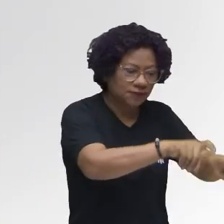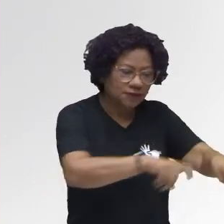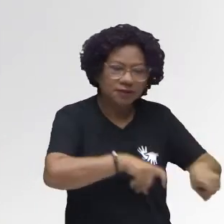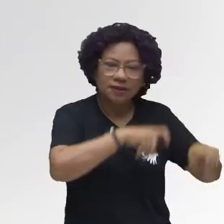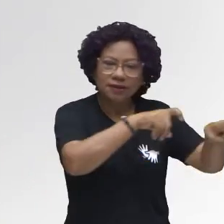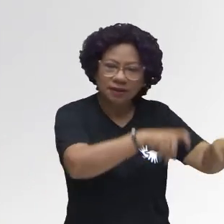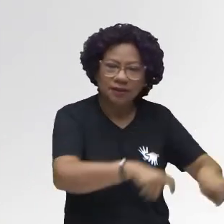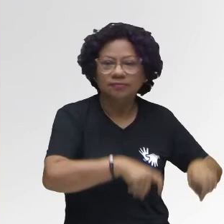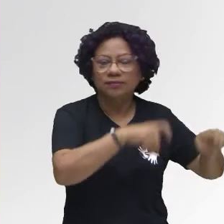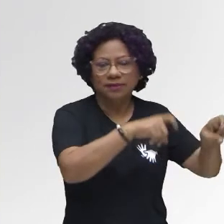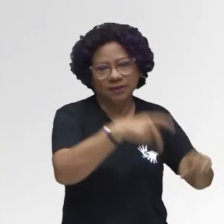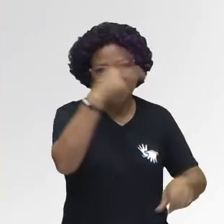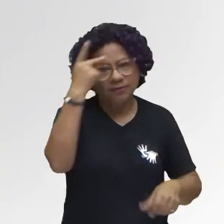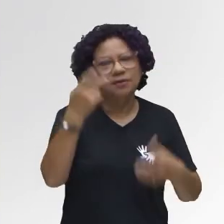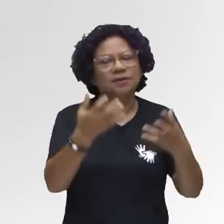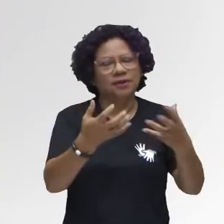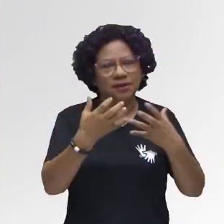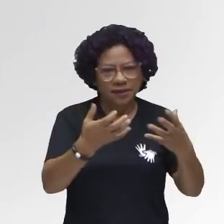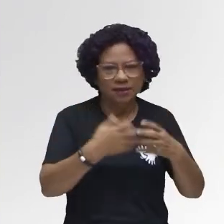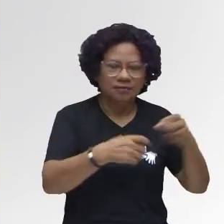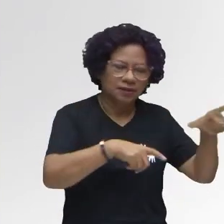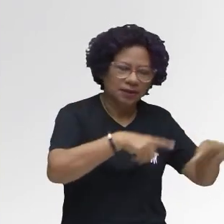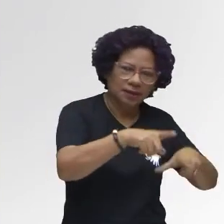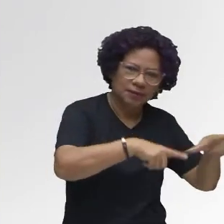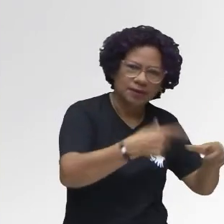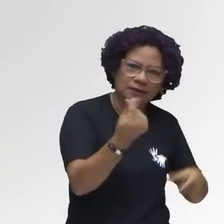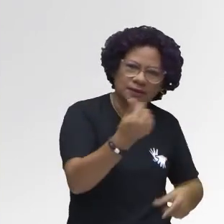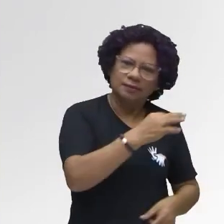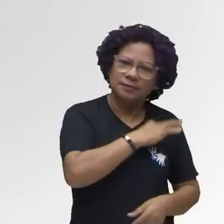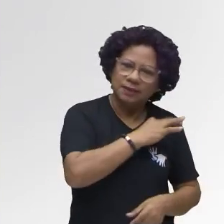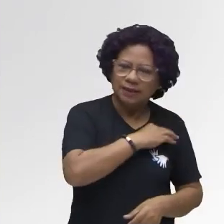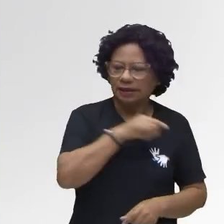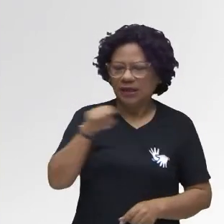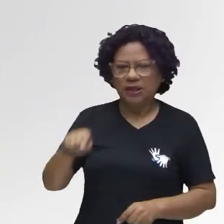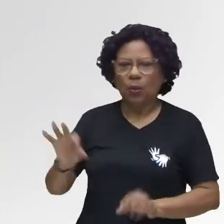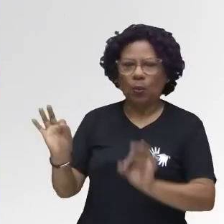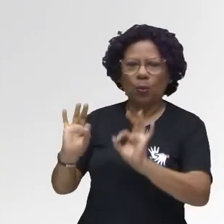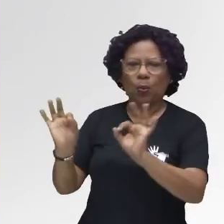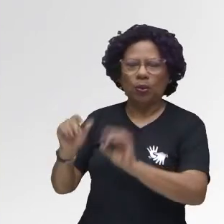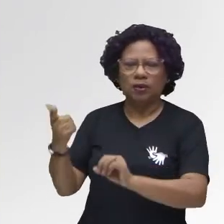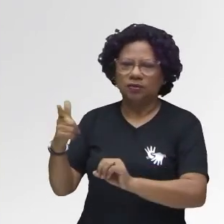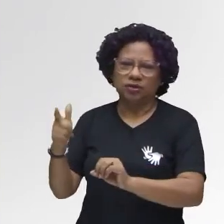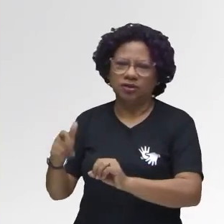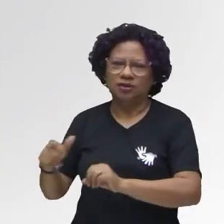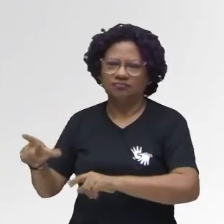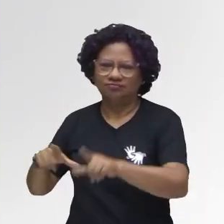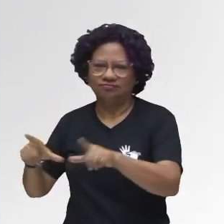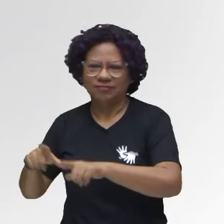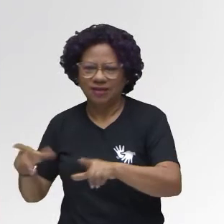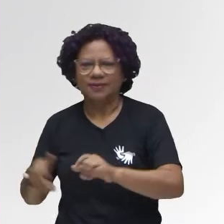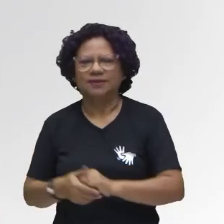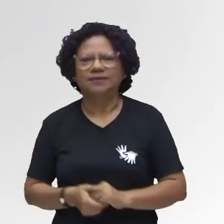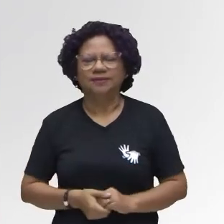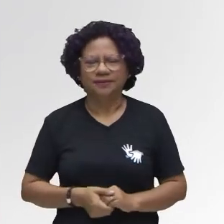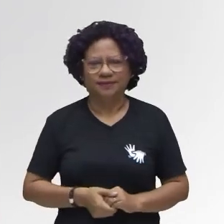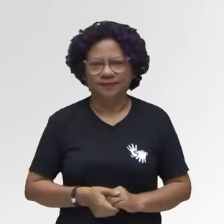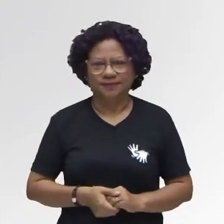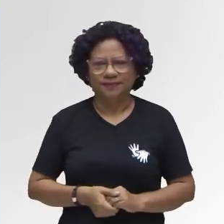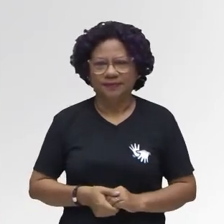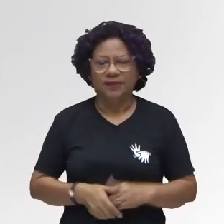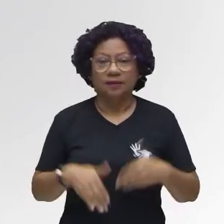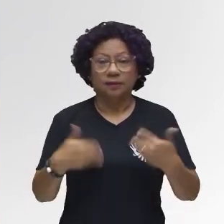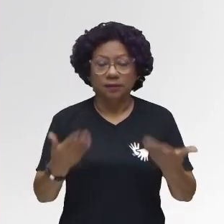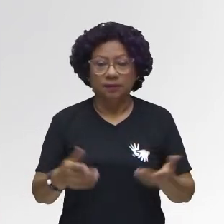população vai estar no campo agora produzindo café. Então, olha, cana-de-açúcar, campo. A extração de minérios